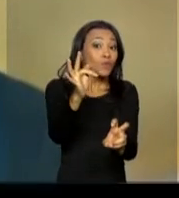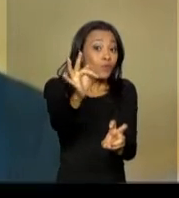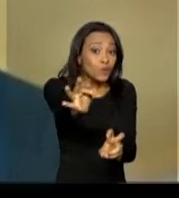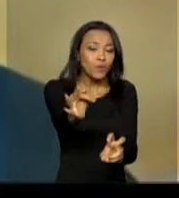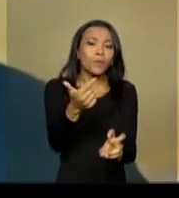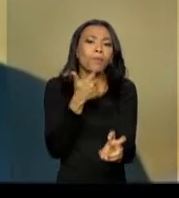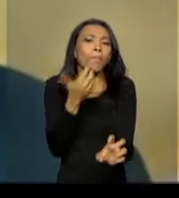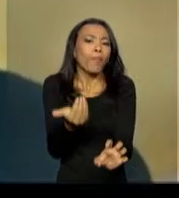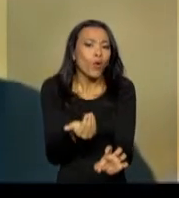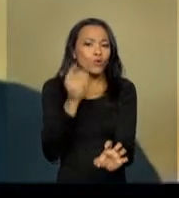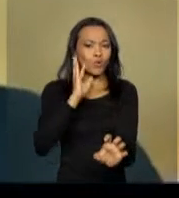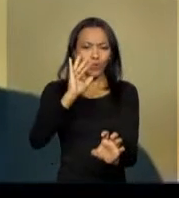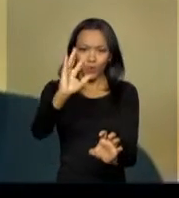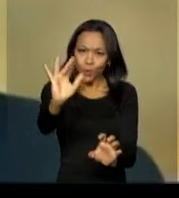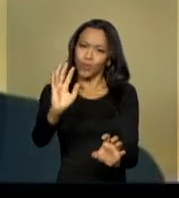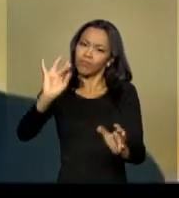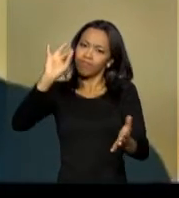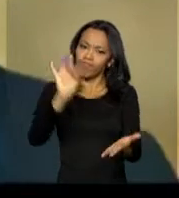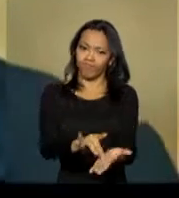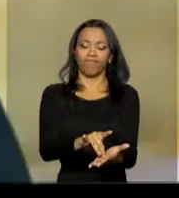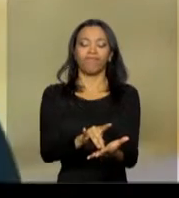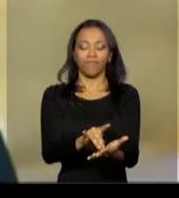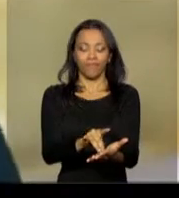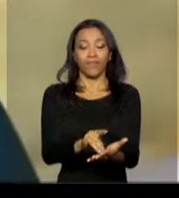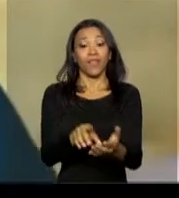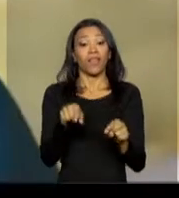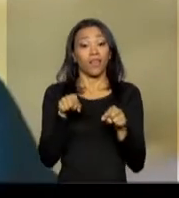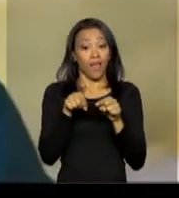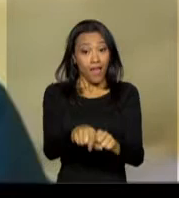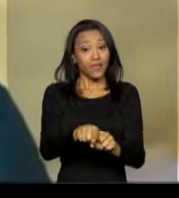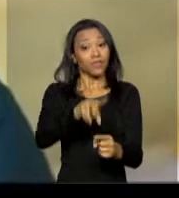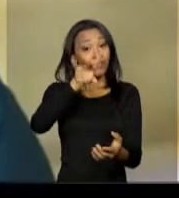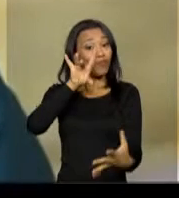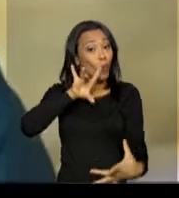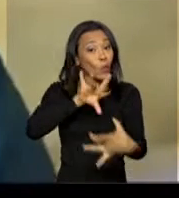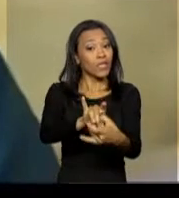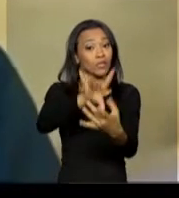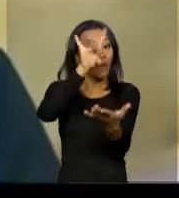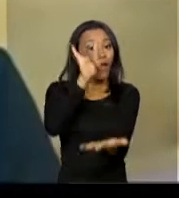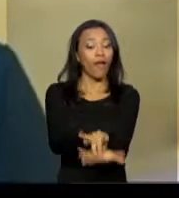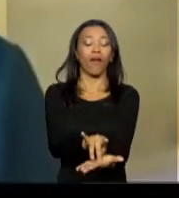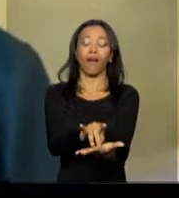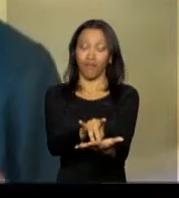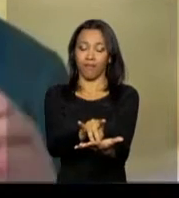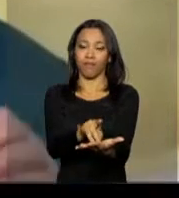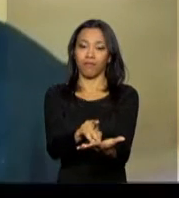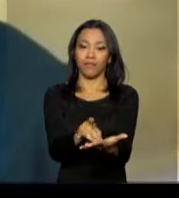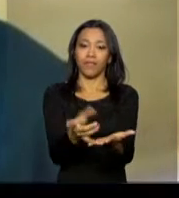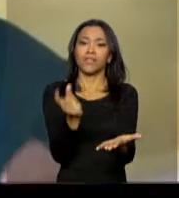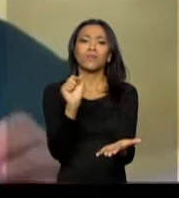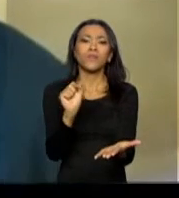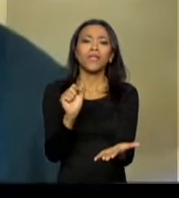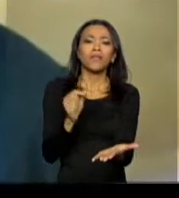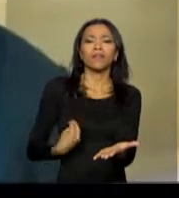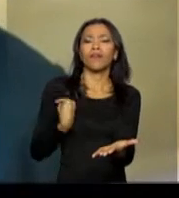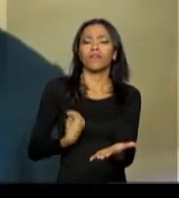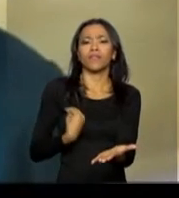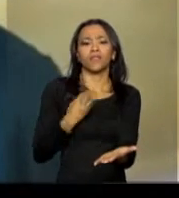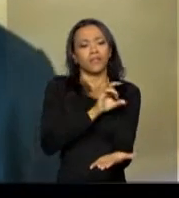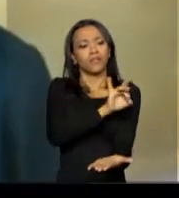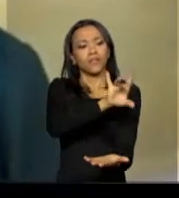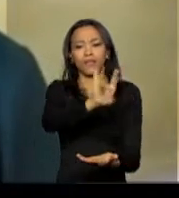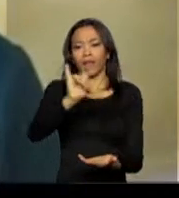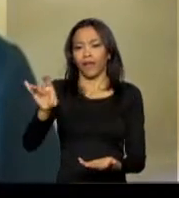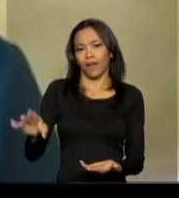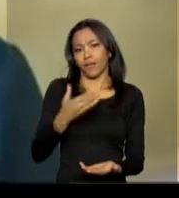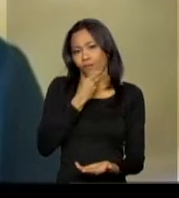um sonho parcialmente realizado. Torne-se a realidade plena e inegável da vida de cada